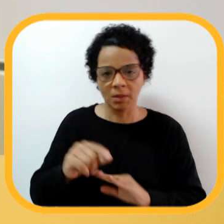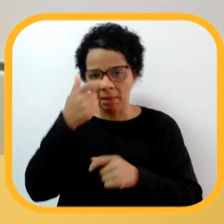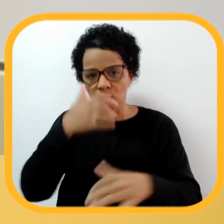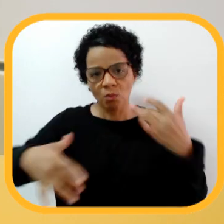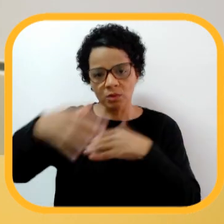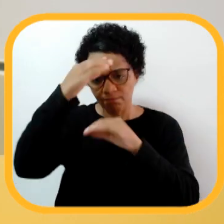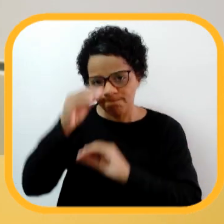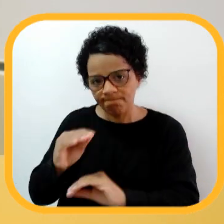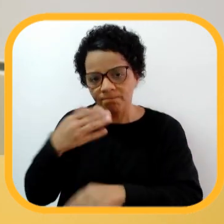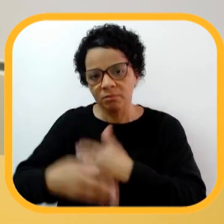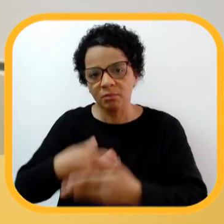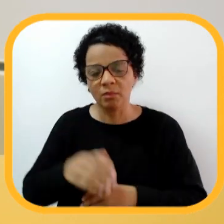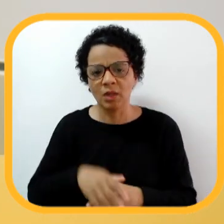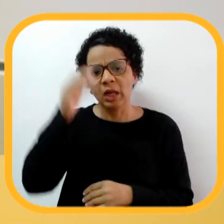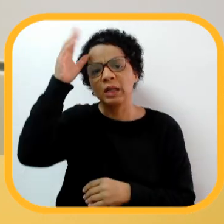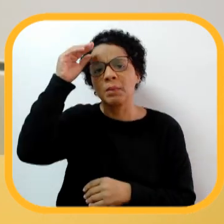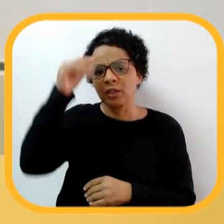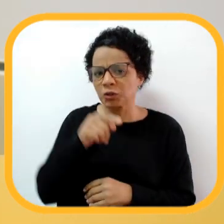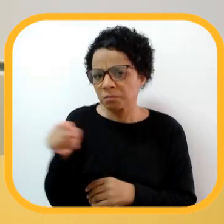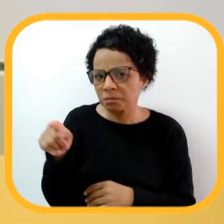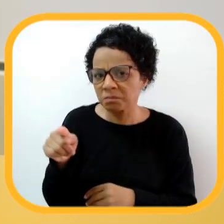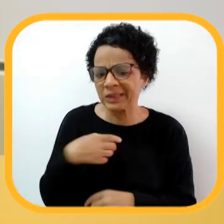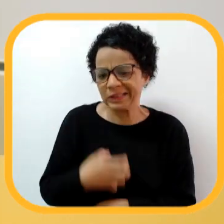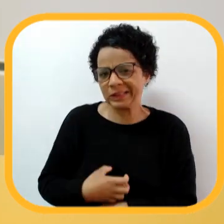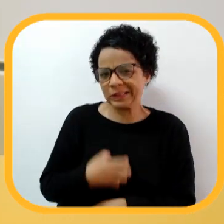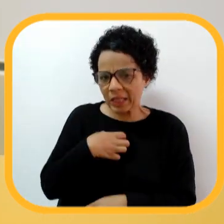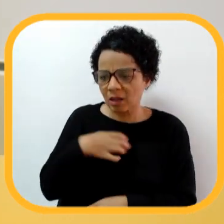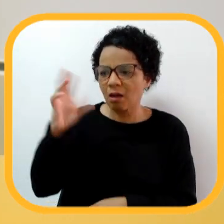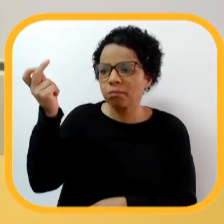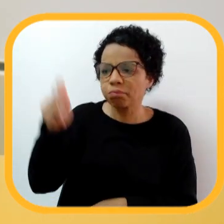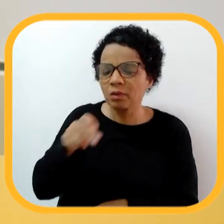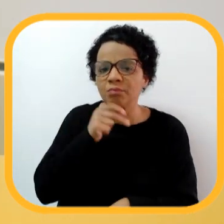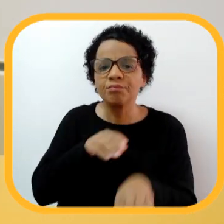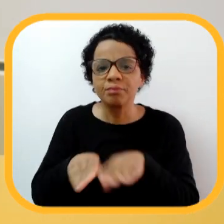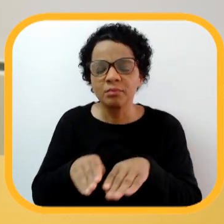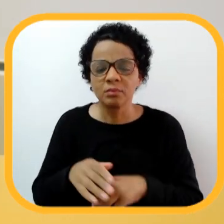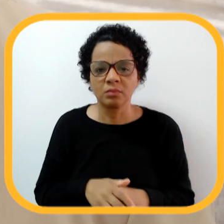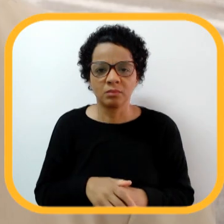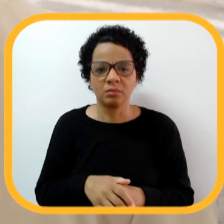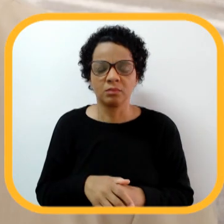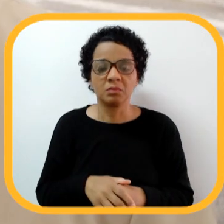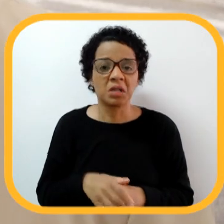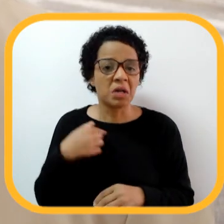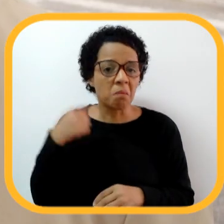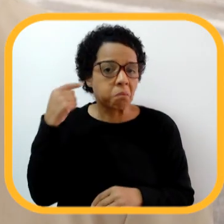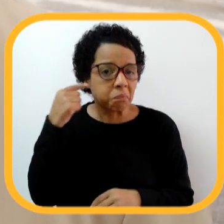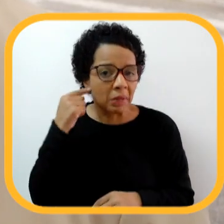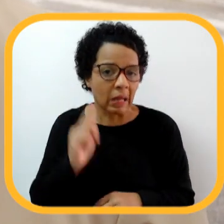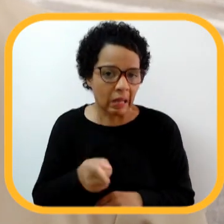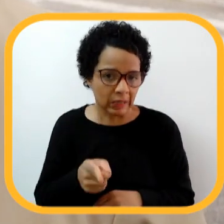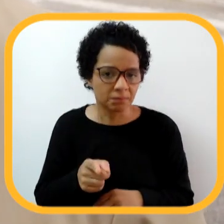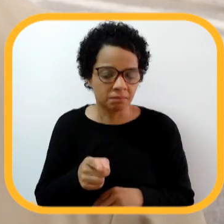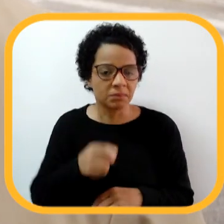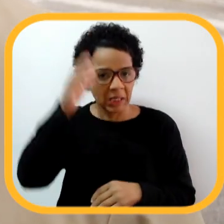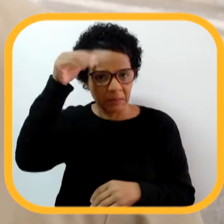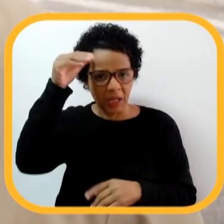promovendo a educação da população. E os nossos animais, será que pressentem quando vai ocorrer um sismo? Pelo menos é o que consta, que